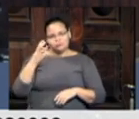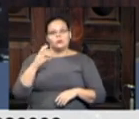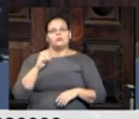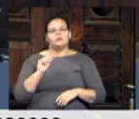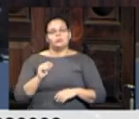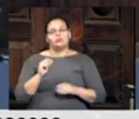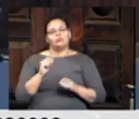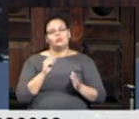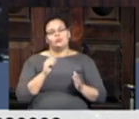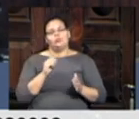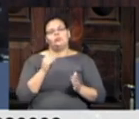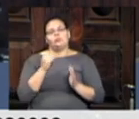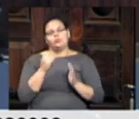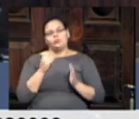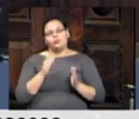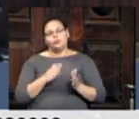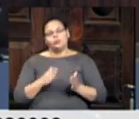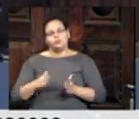os processos